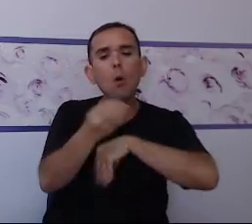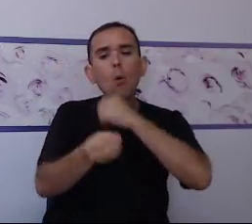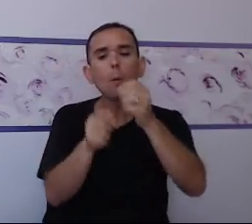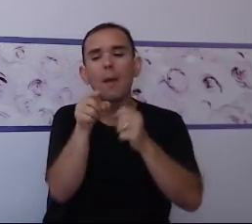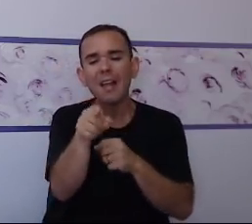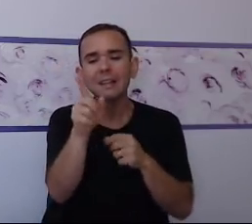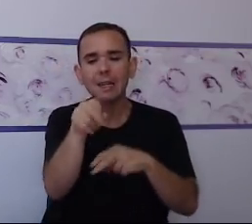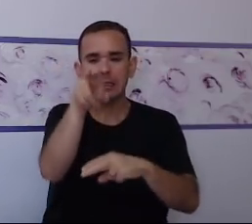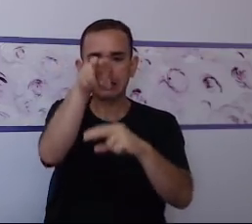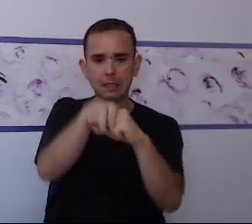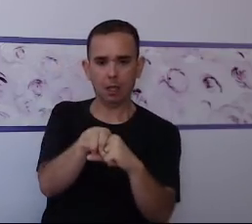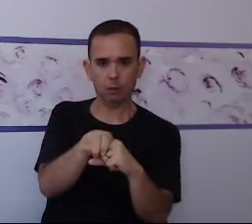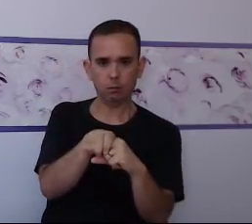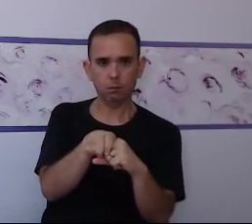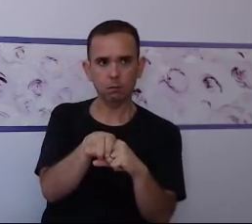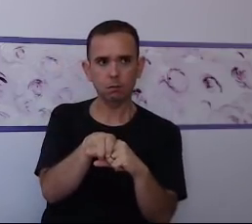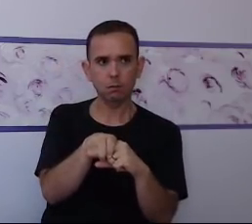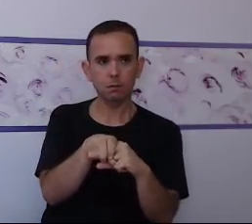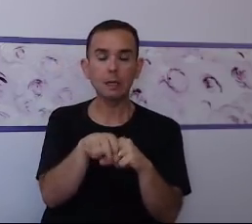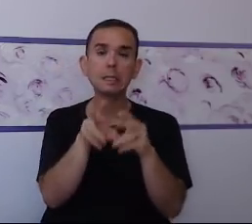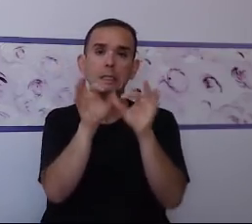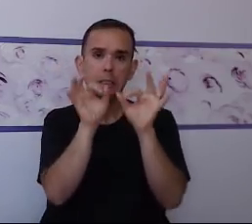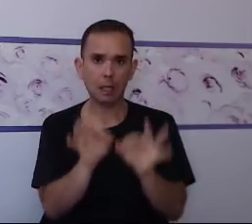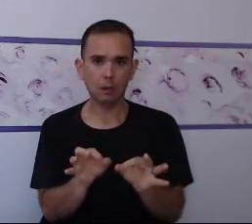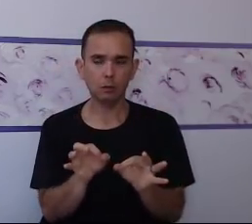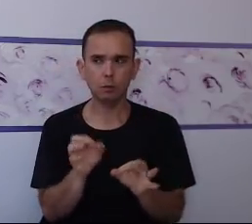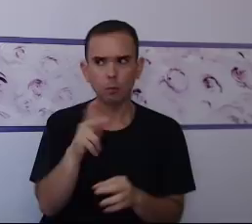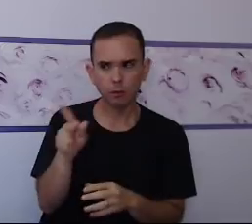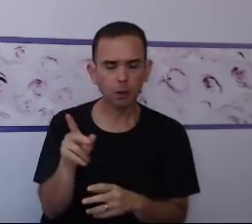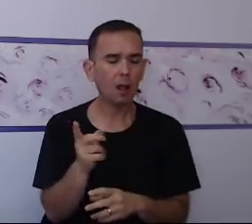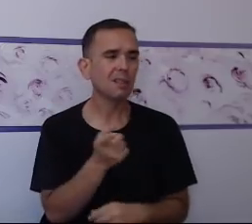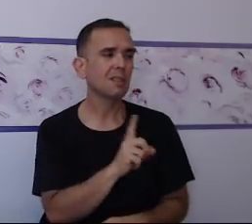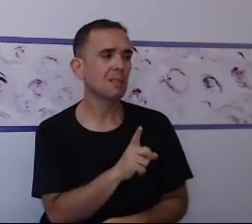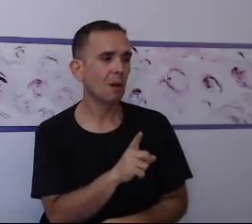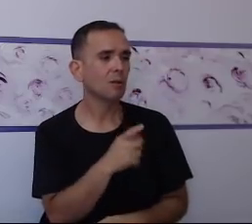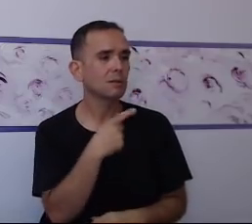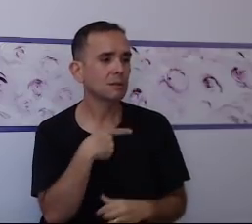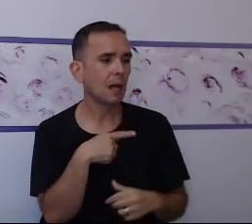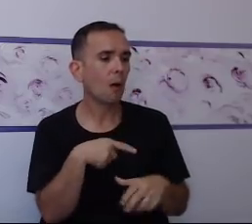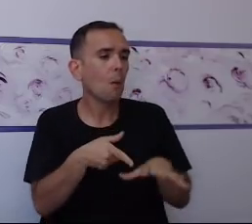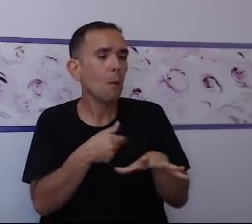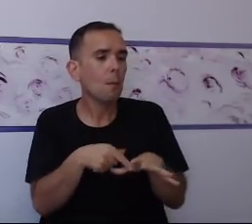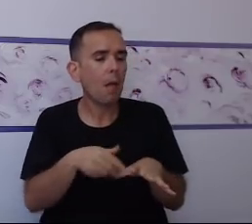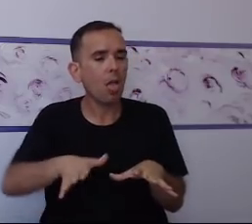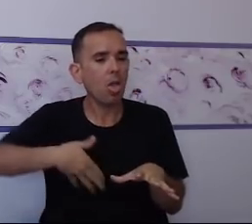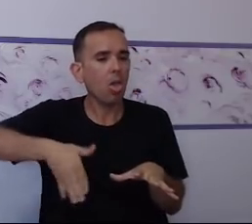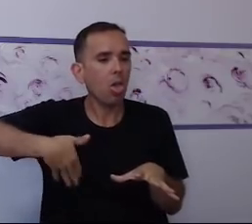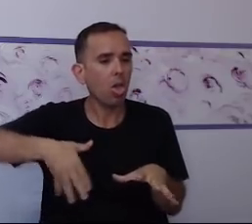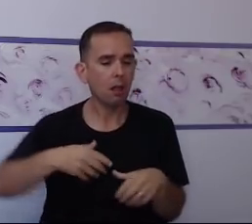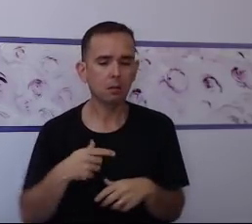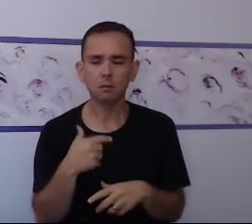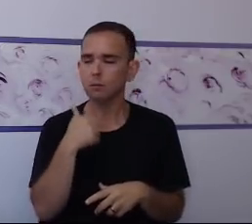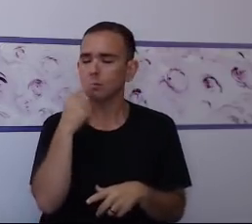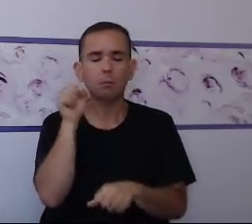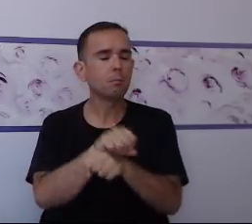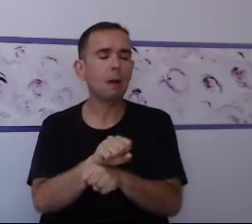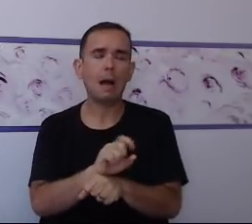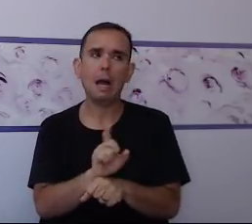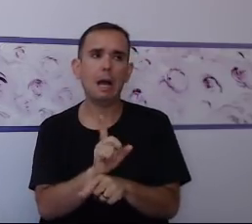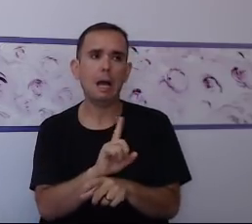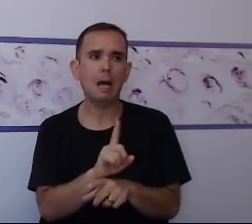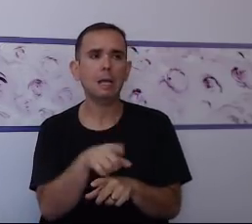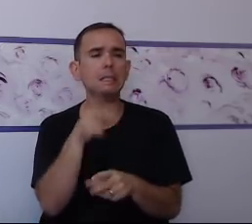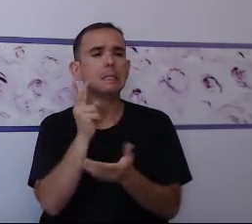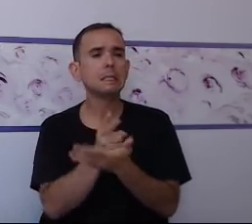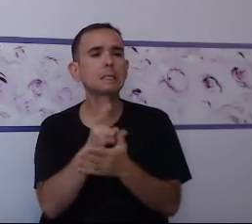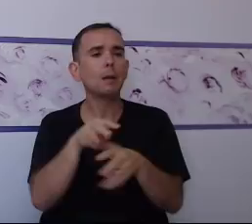aluno está sentado. Ele está sentado de forma adequada, professora? Não, professora, ele está com o pezinho balançando, ele não para sentado, ele escorrega o